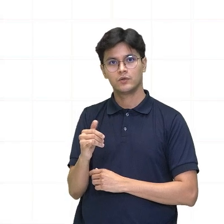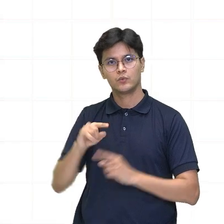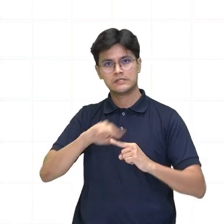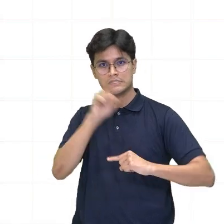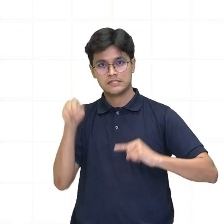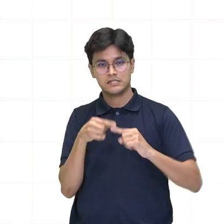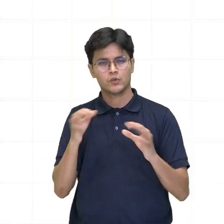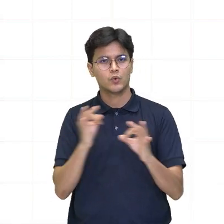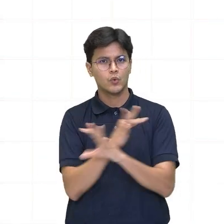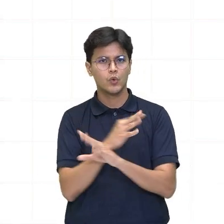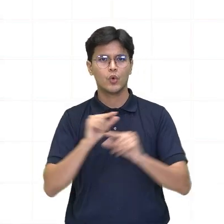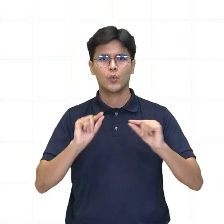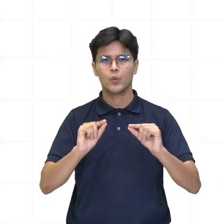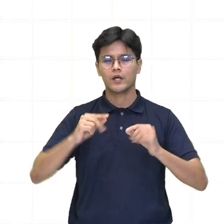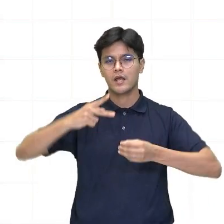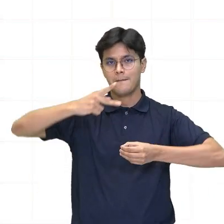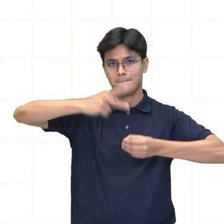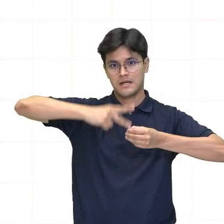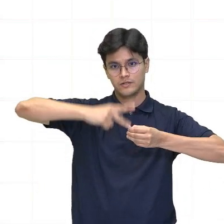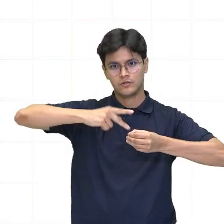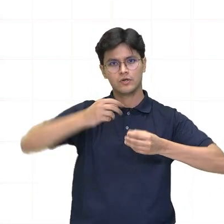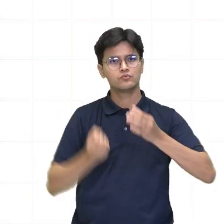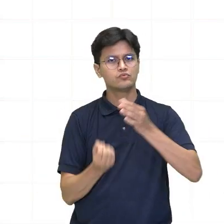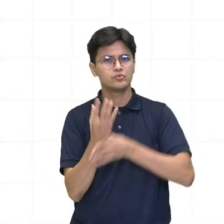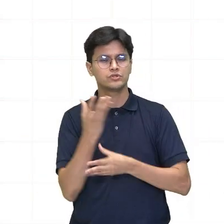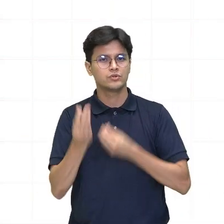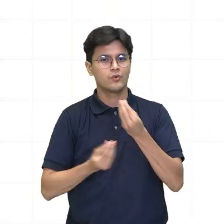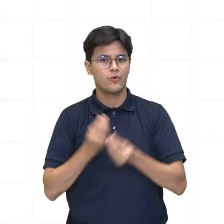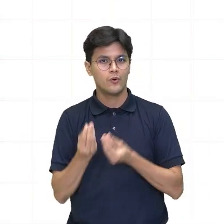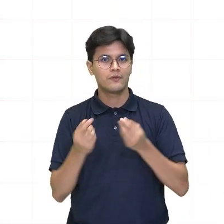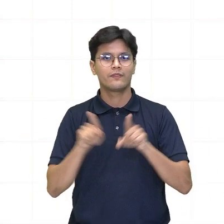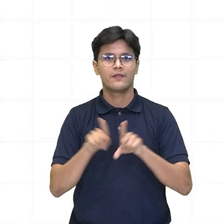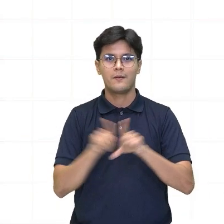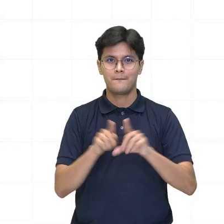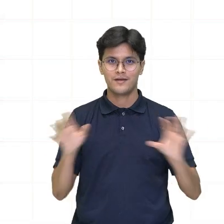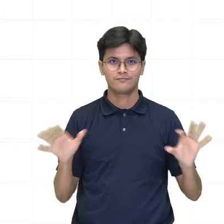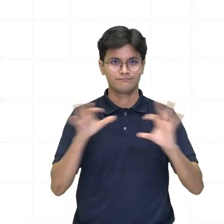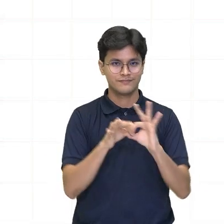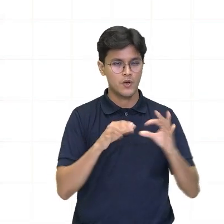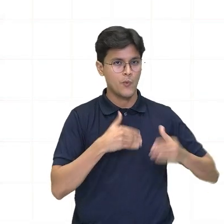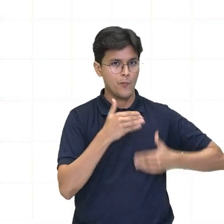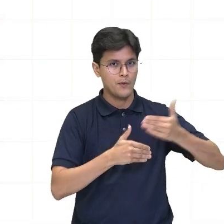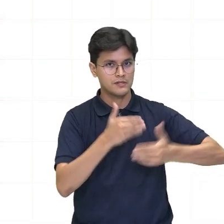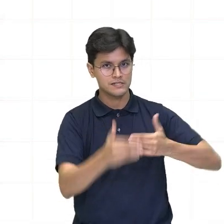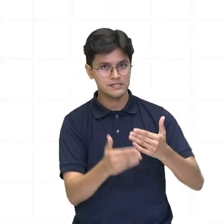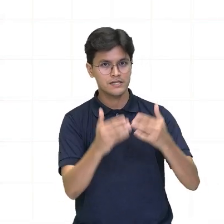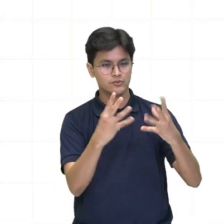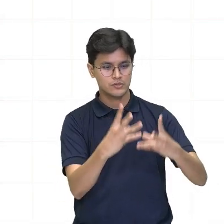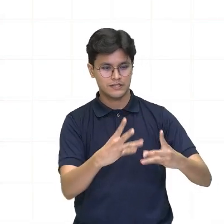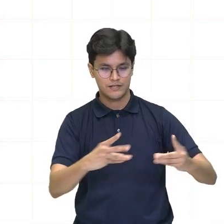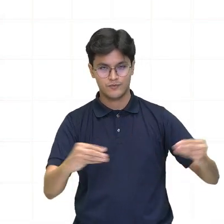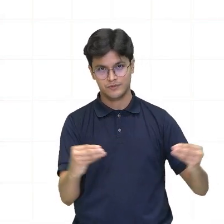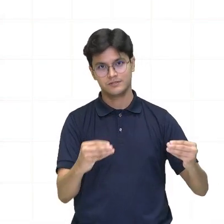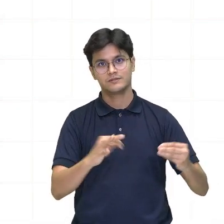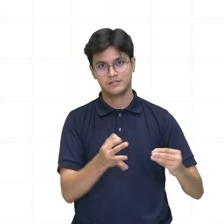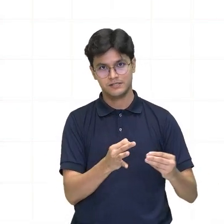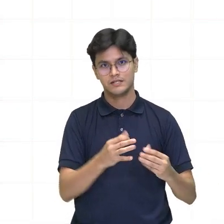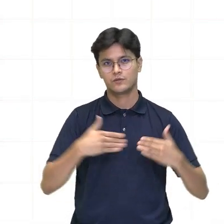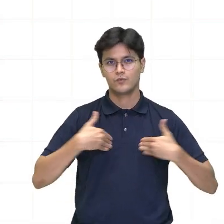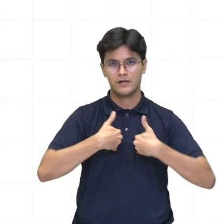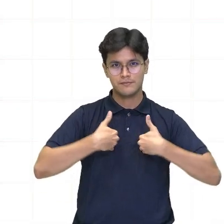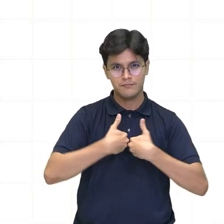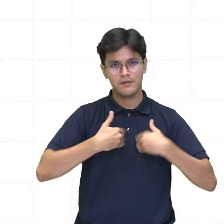petróleo, gente, ele tem sua origem relacionada também a esse processo de decomposição, né, de